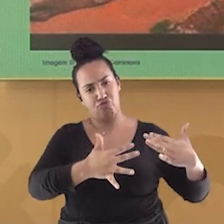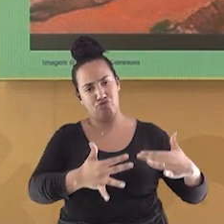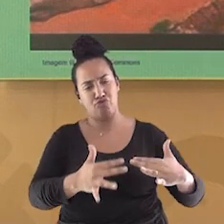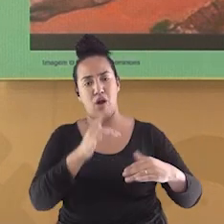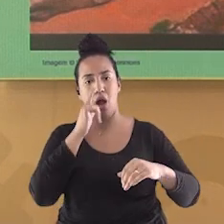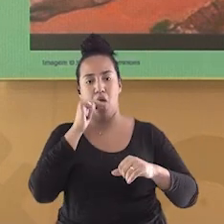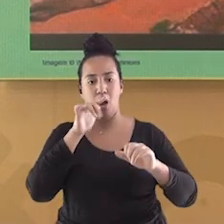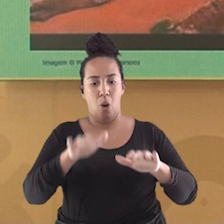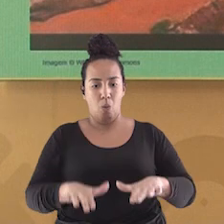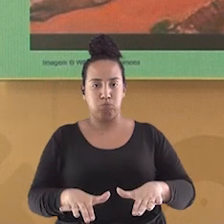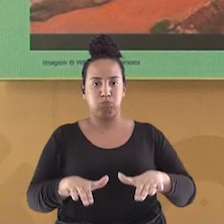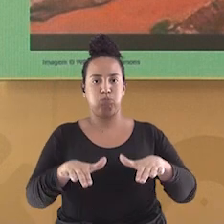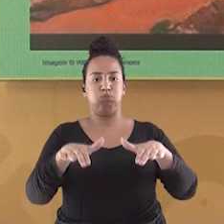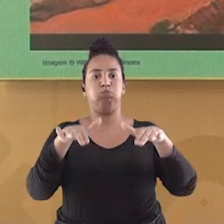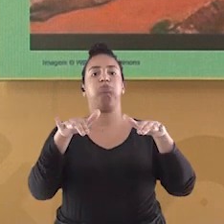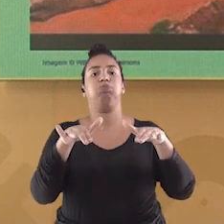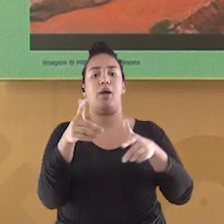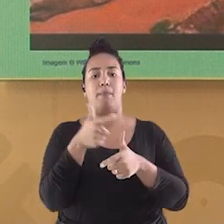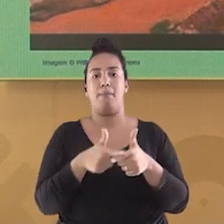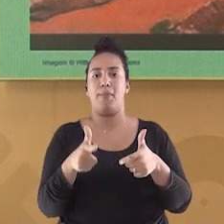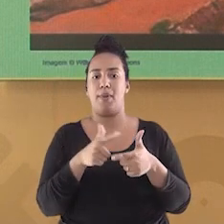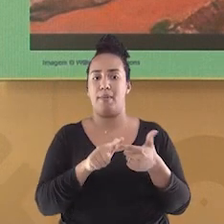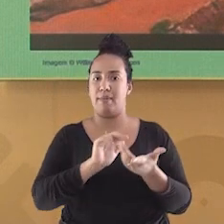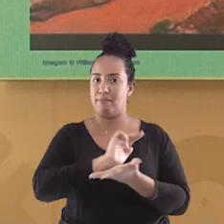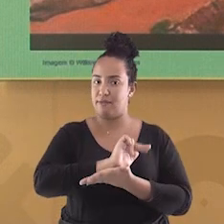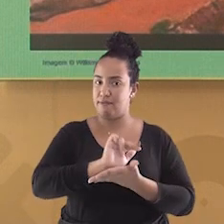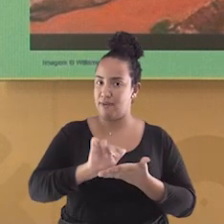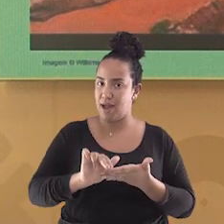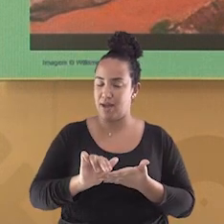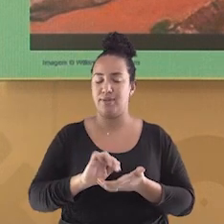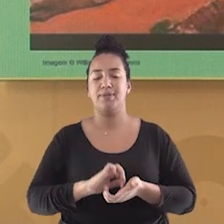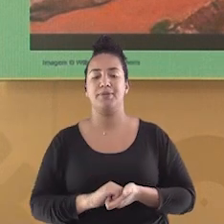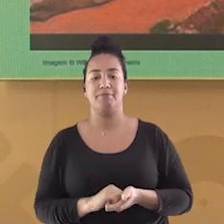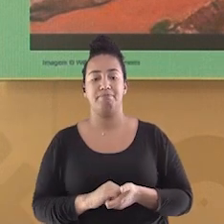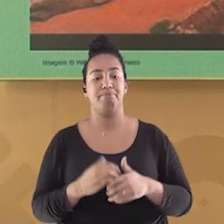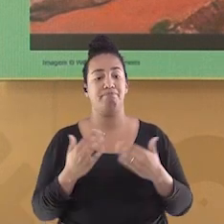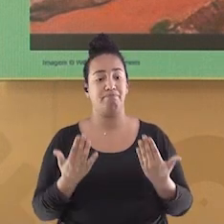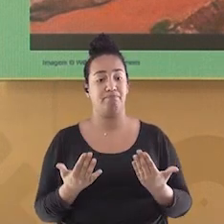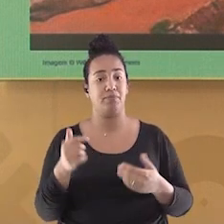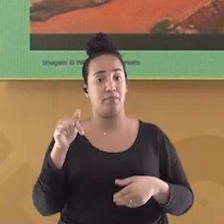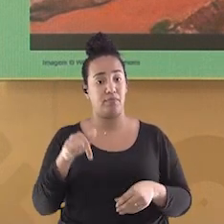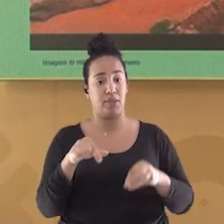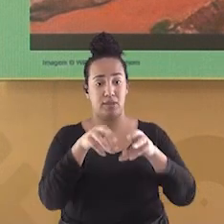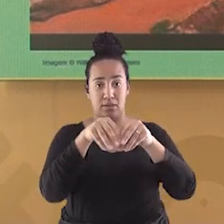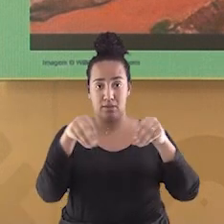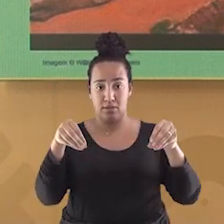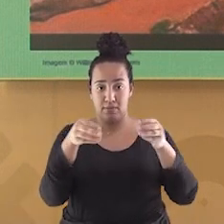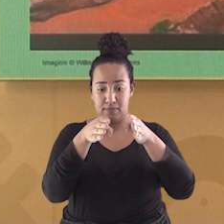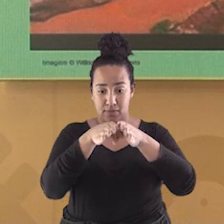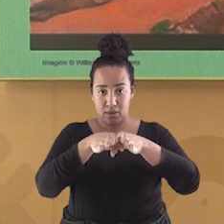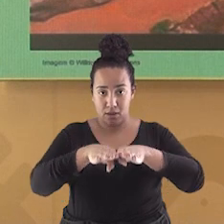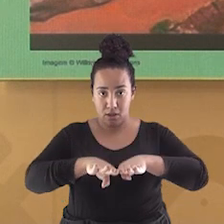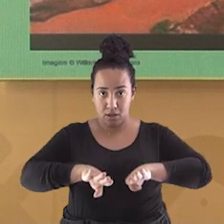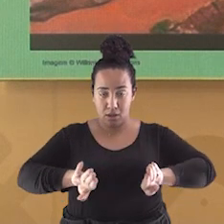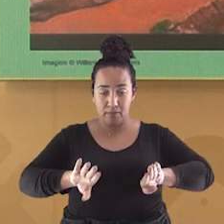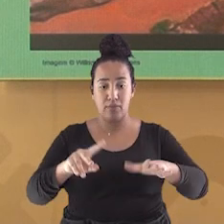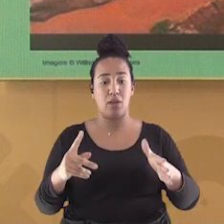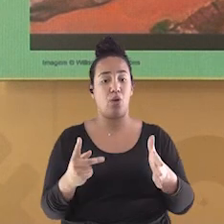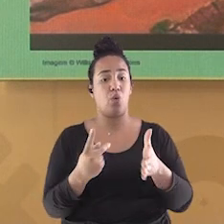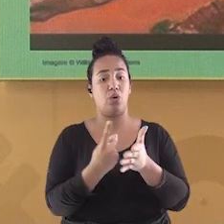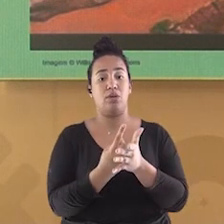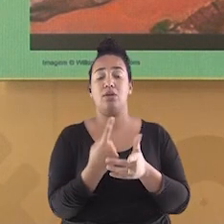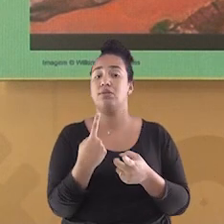terra, enchentes, dentre outros problemas. Então, essa erosão passa a acontecer